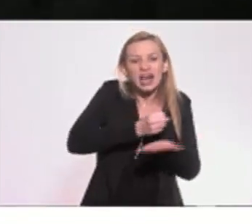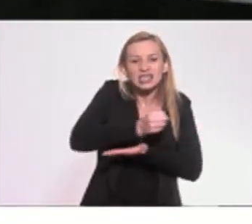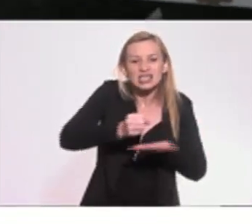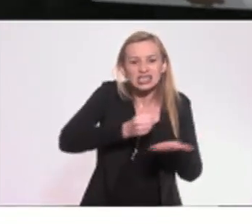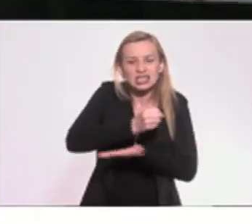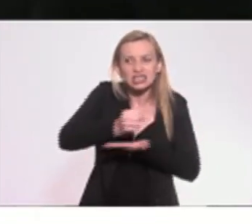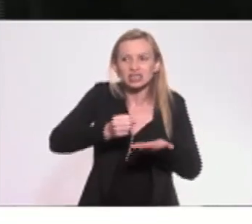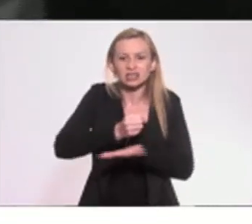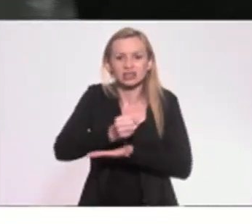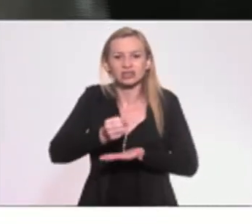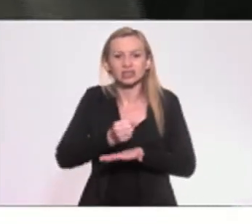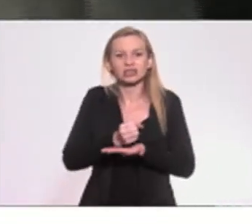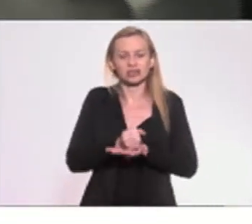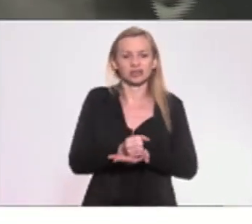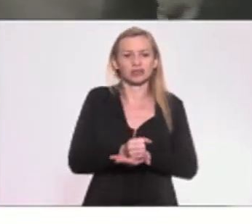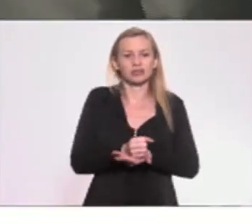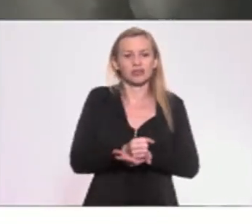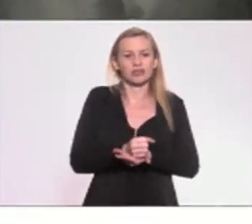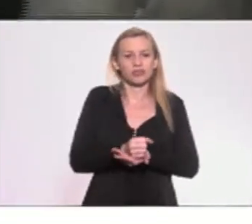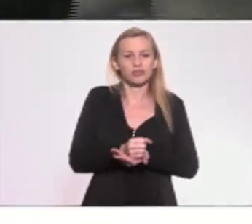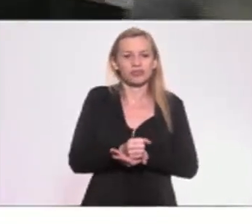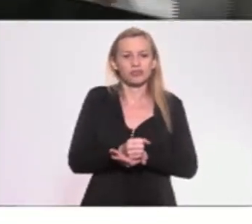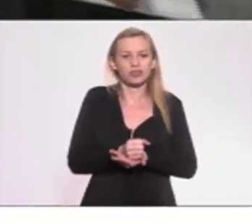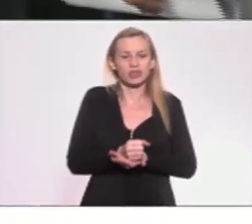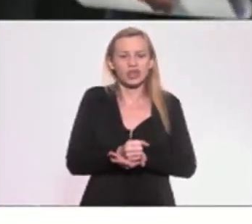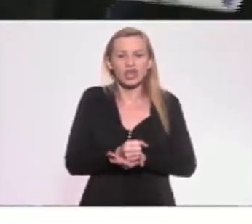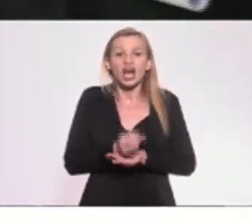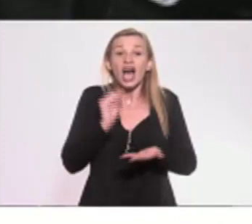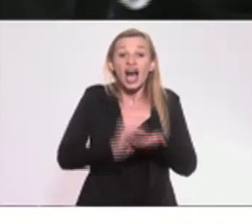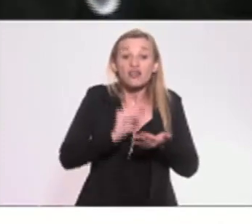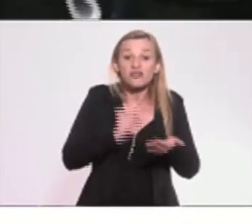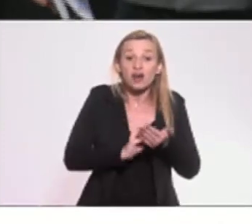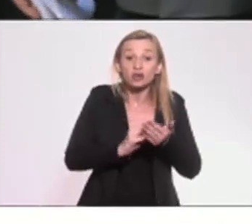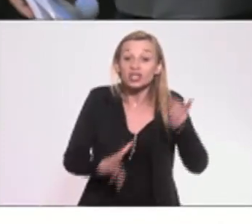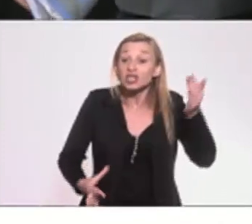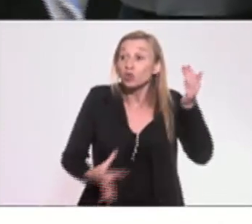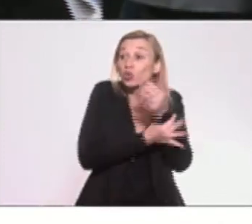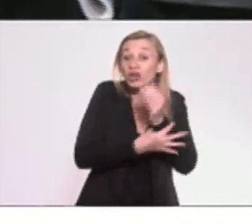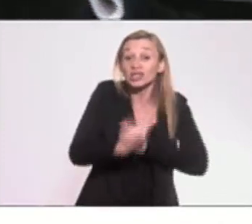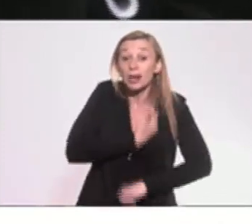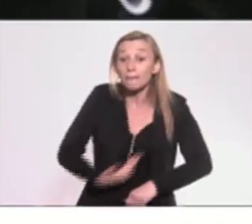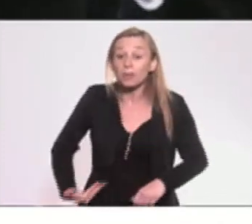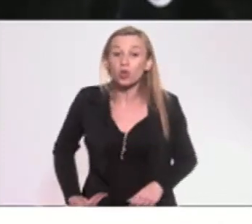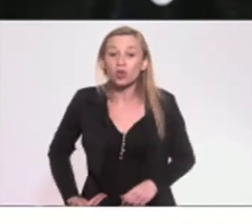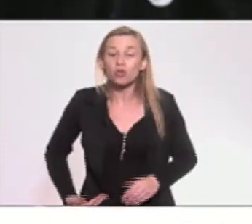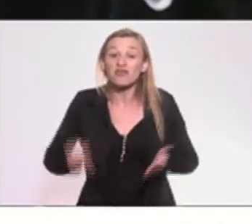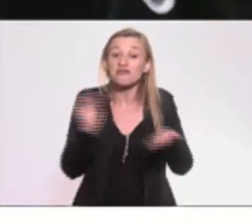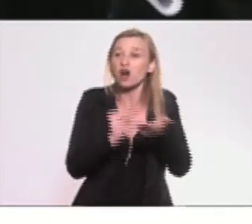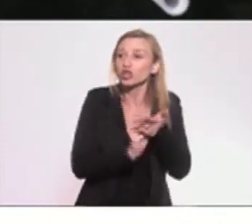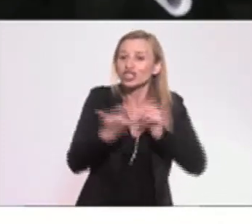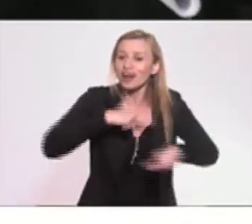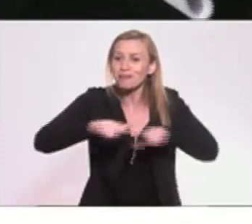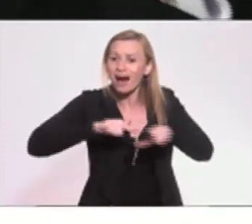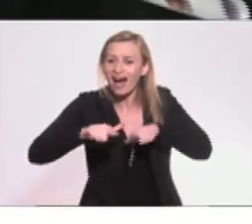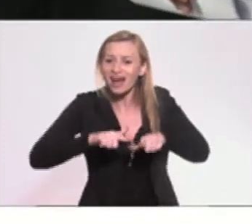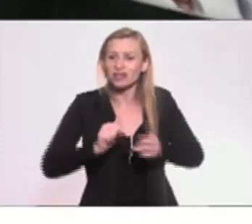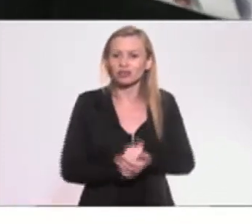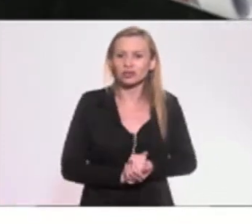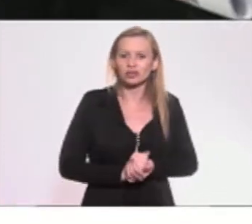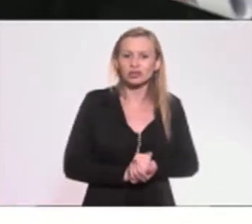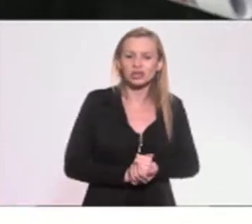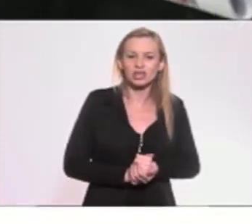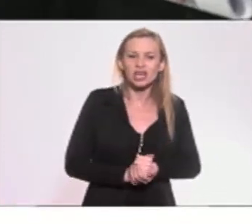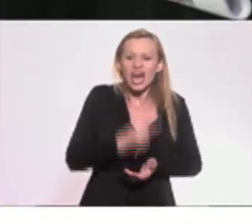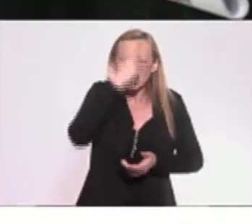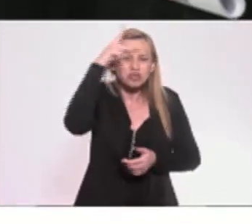nem mesmo a insegurança pública, o desemprego, as